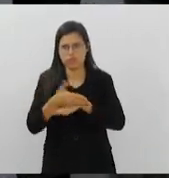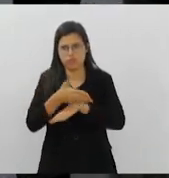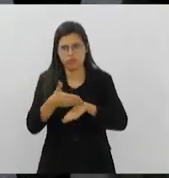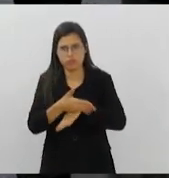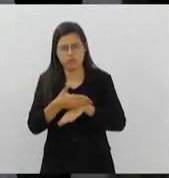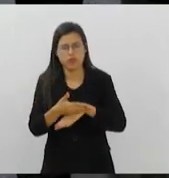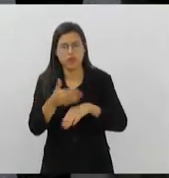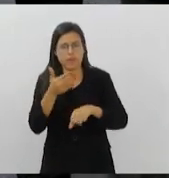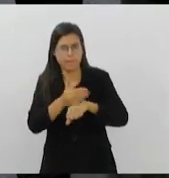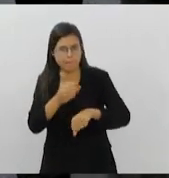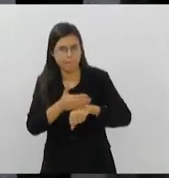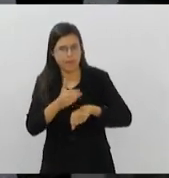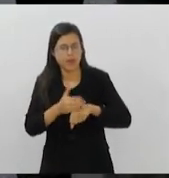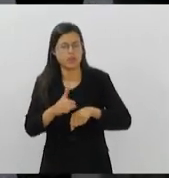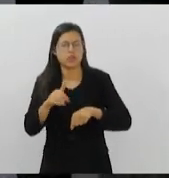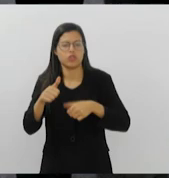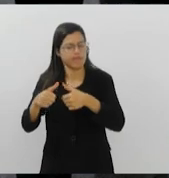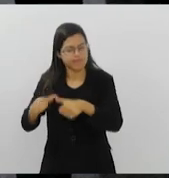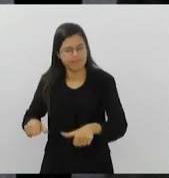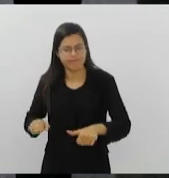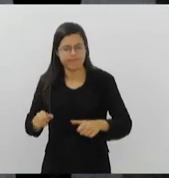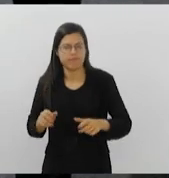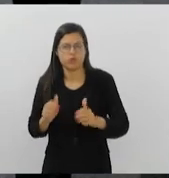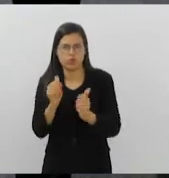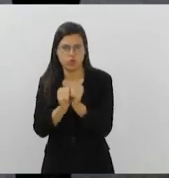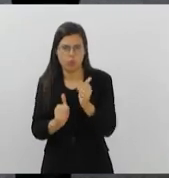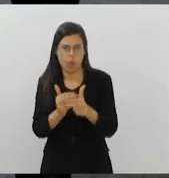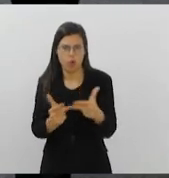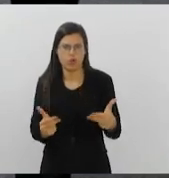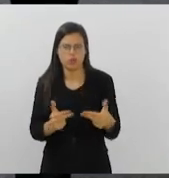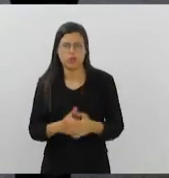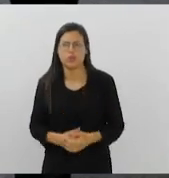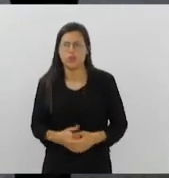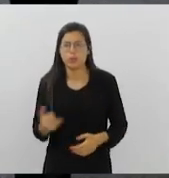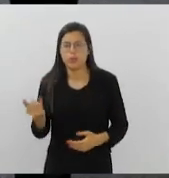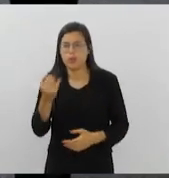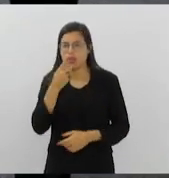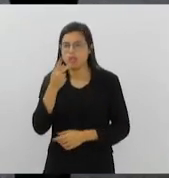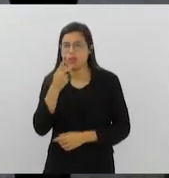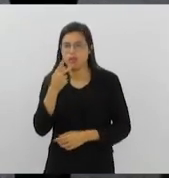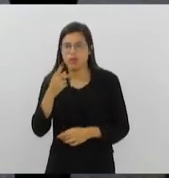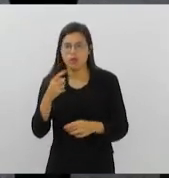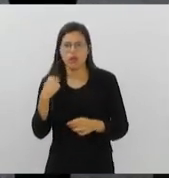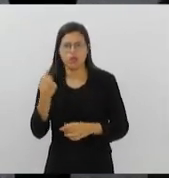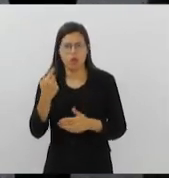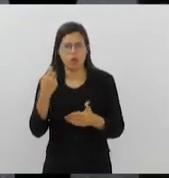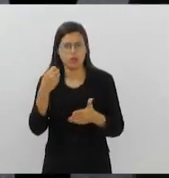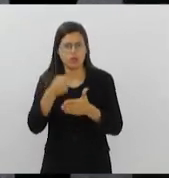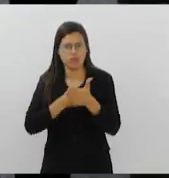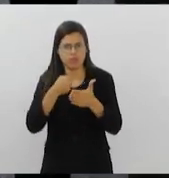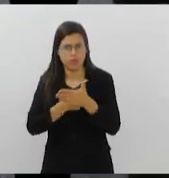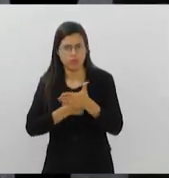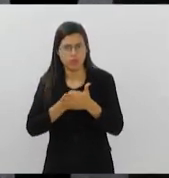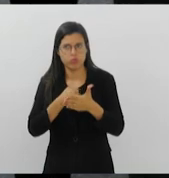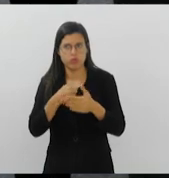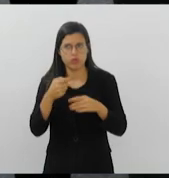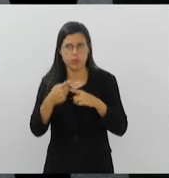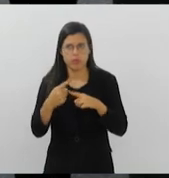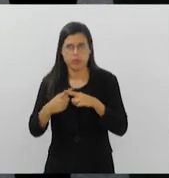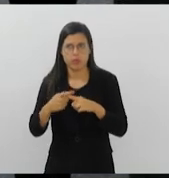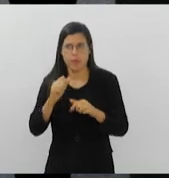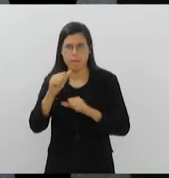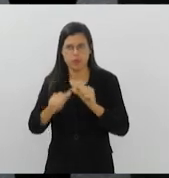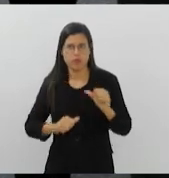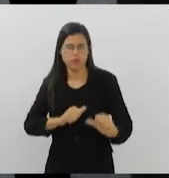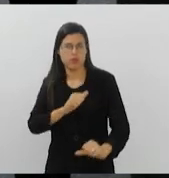à prática permanente de esportes. E aí é importante destacar, a gente está numa luta nesse momento, porque a reforma do ensino médio